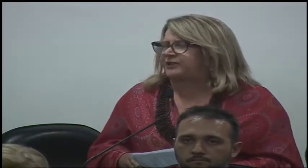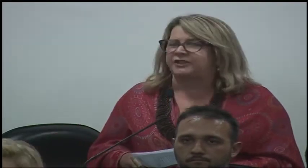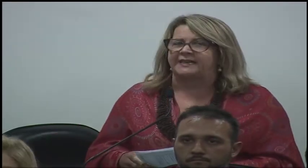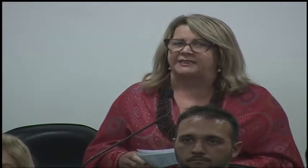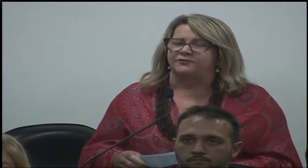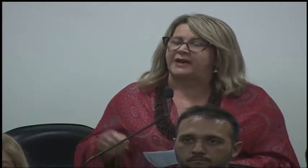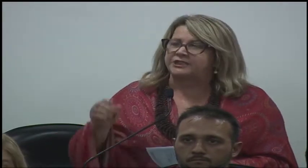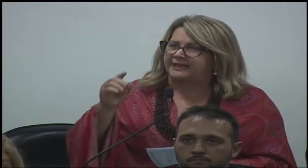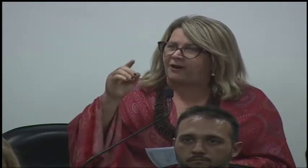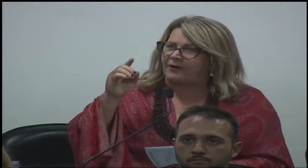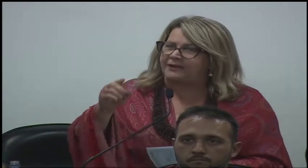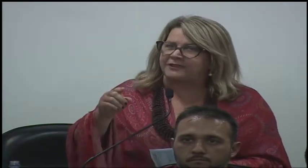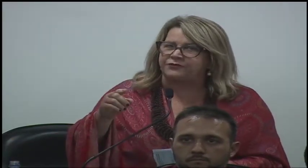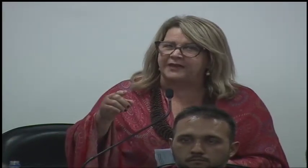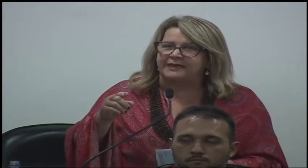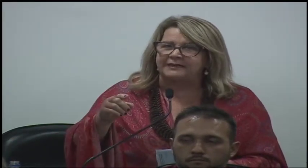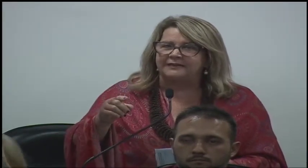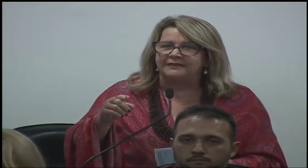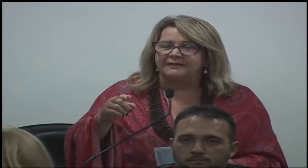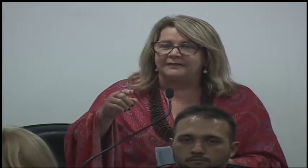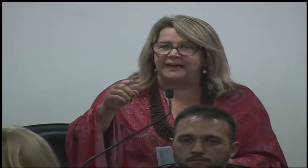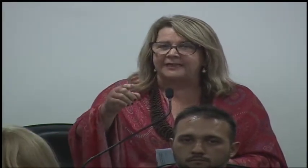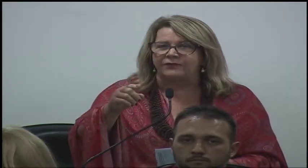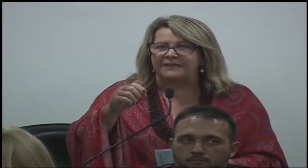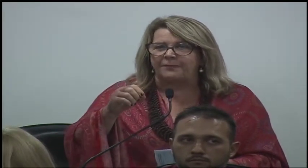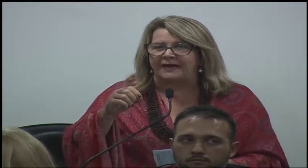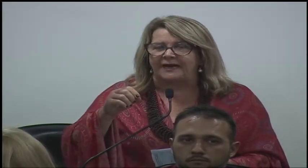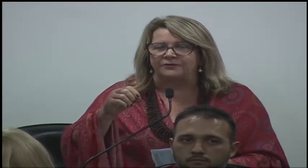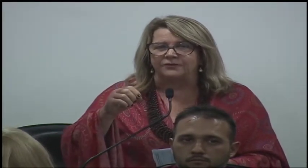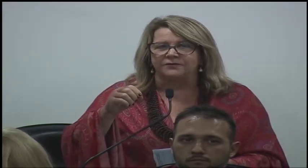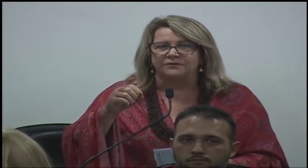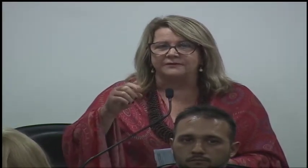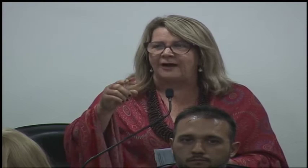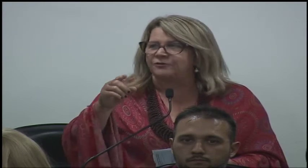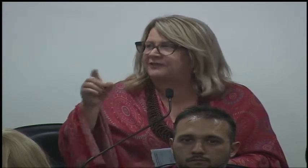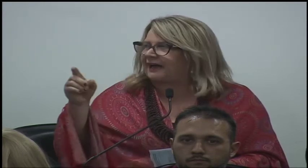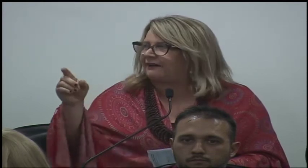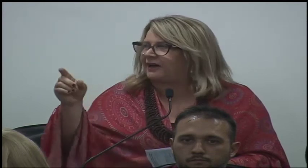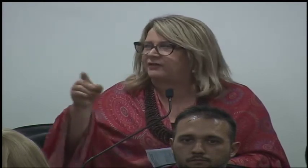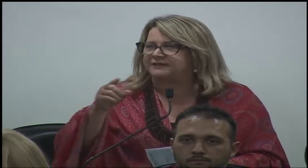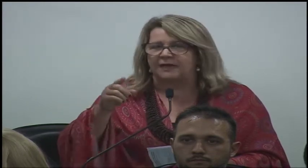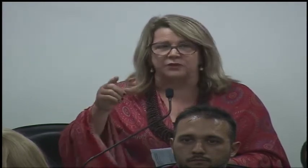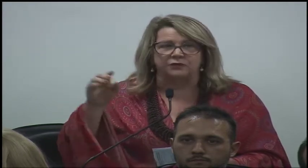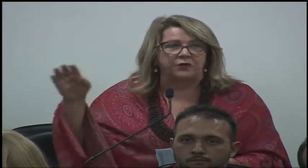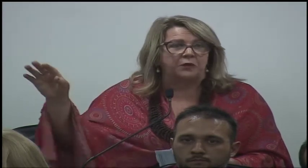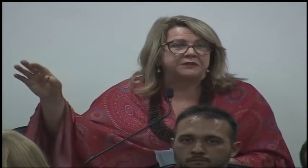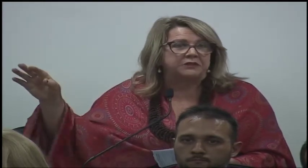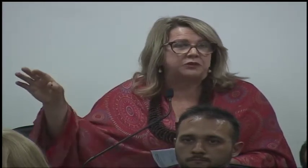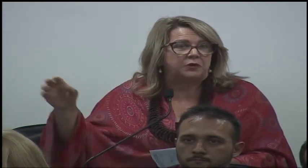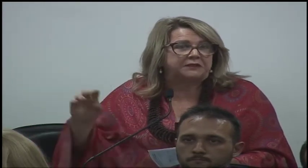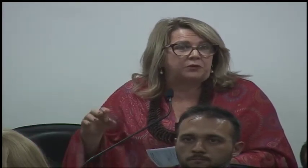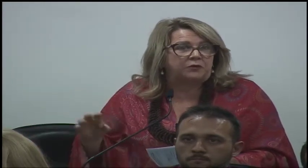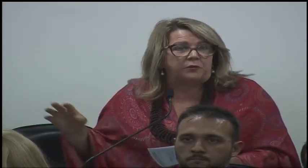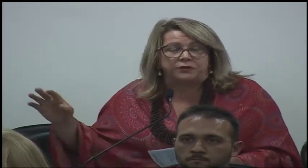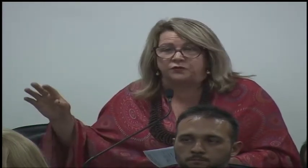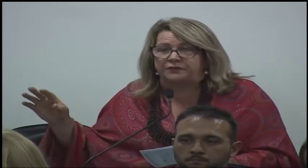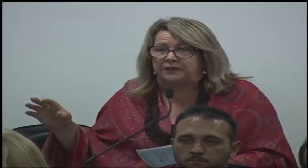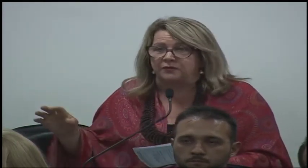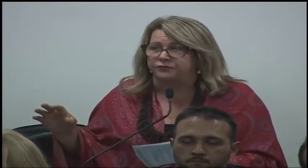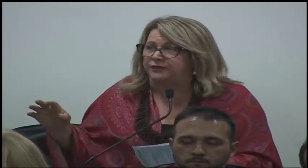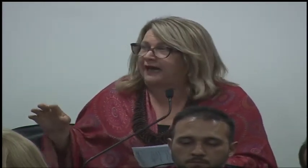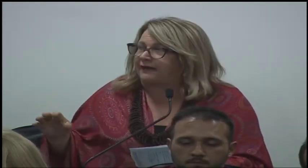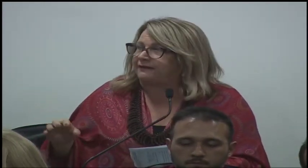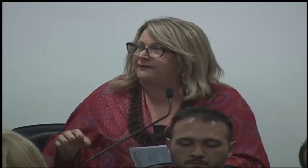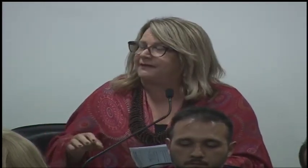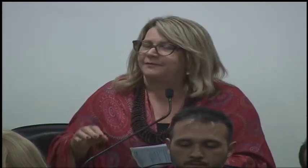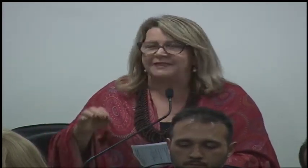Eu falei, gente, vai chegar o ano que vem e aquilo vai estar parado. Tá ou não tá? Alguém sabe? Só se foi ontem antes de ontem, porque ontem eu não vi, não